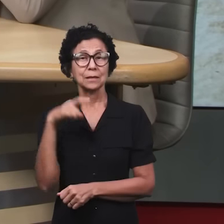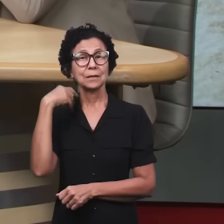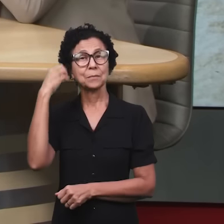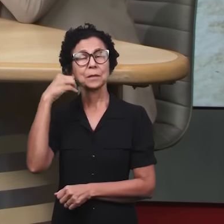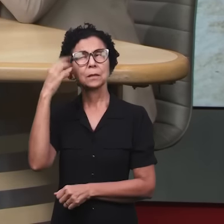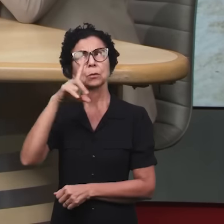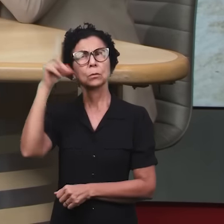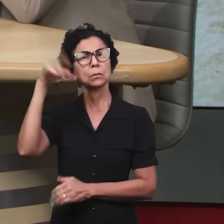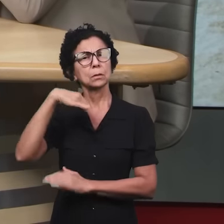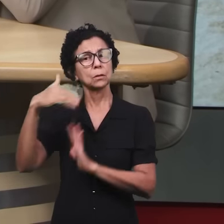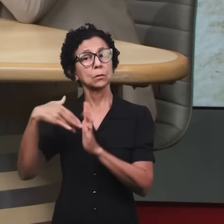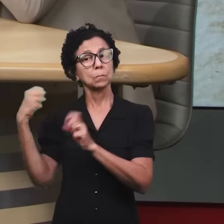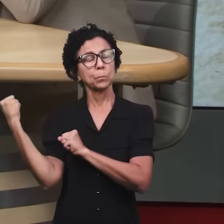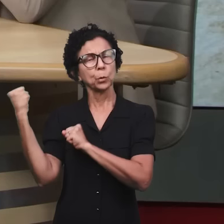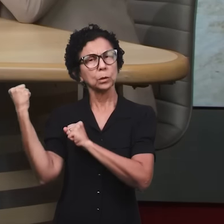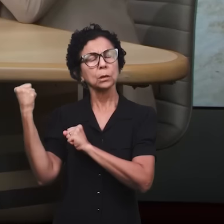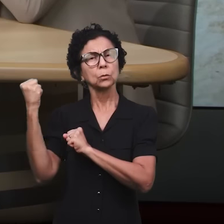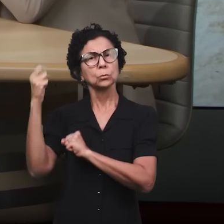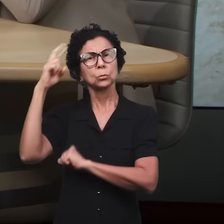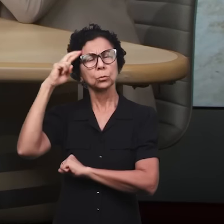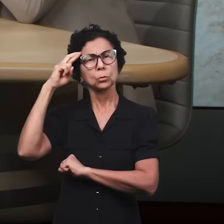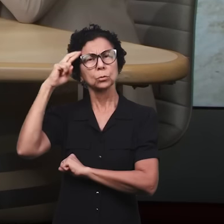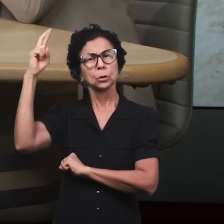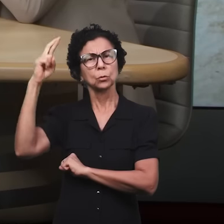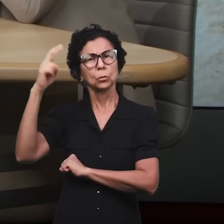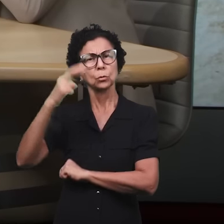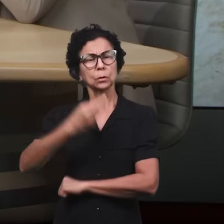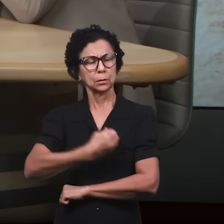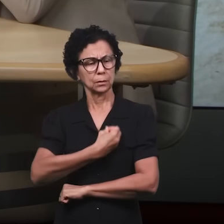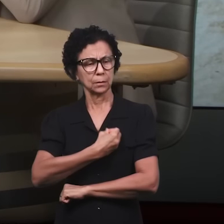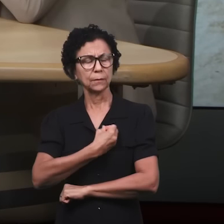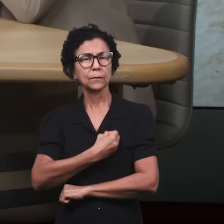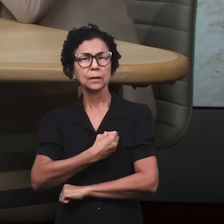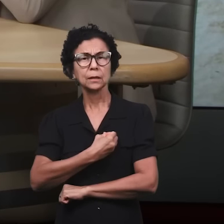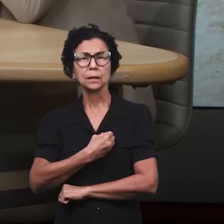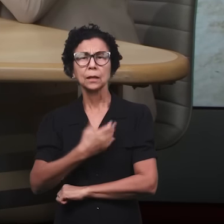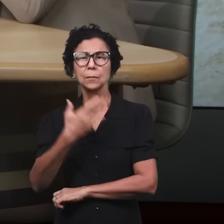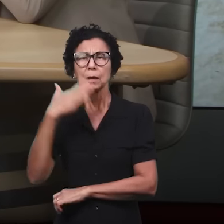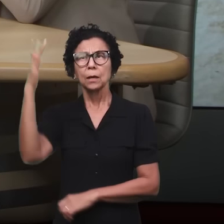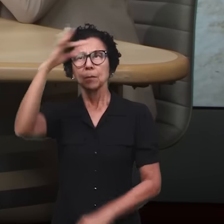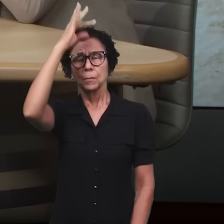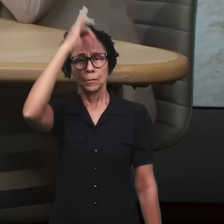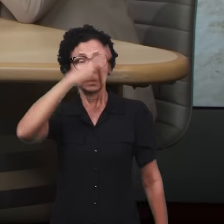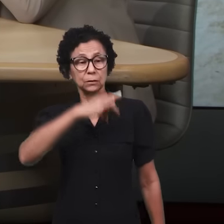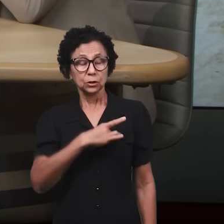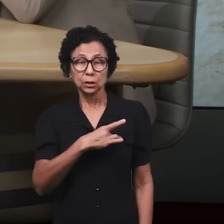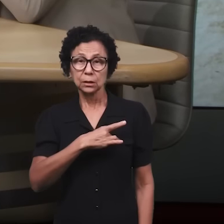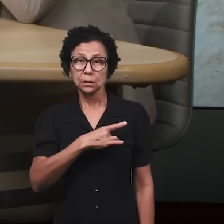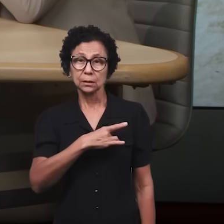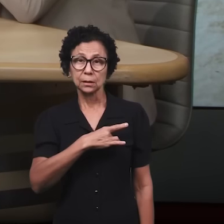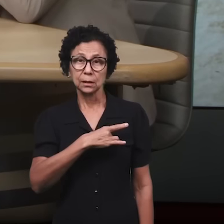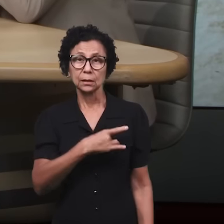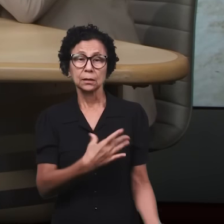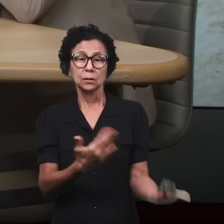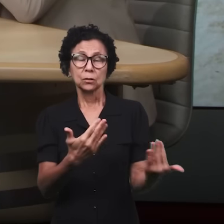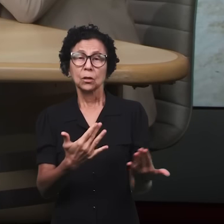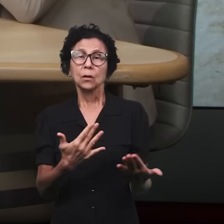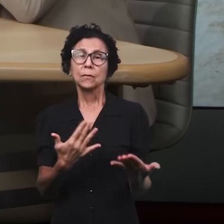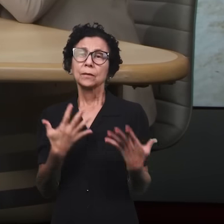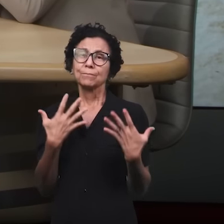com Deus Todo-Poderoso, o Senhor da vida. Batiza, Senhor, com o Espírito Santo, que eles se convertam ao Senhor